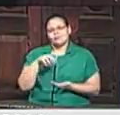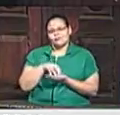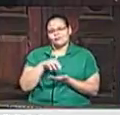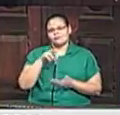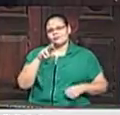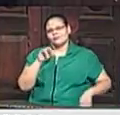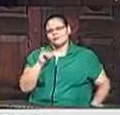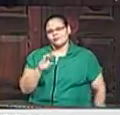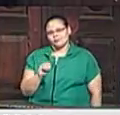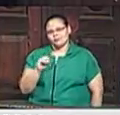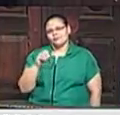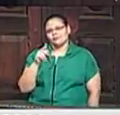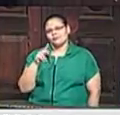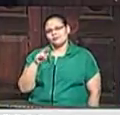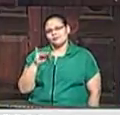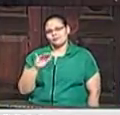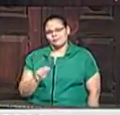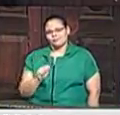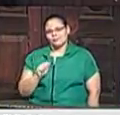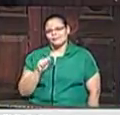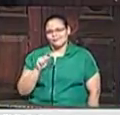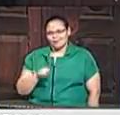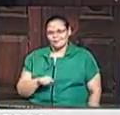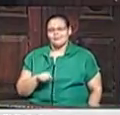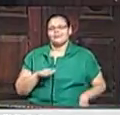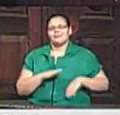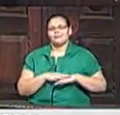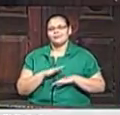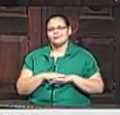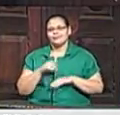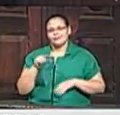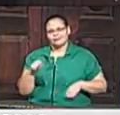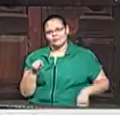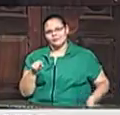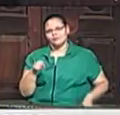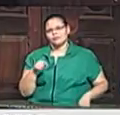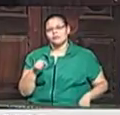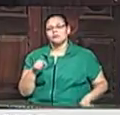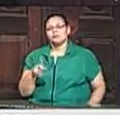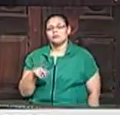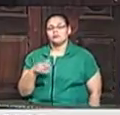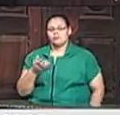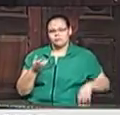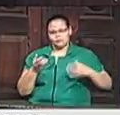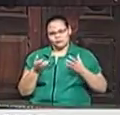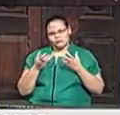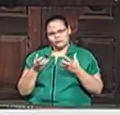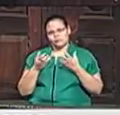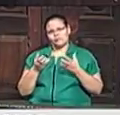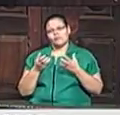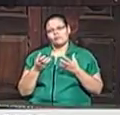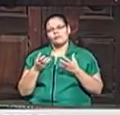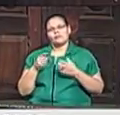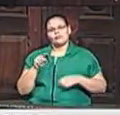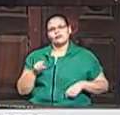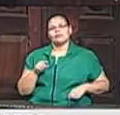E ele tece loas à recuperação